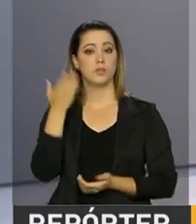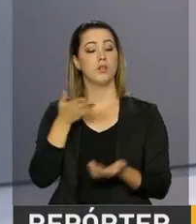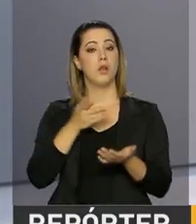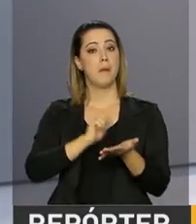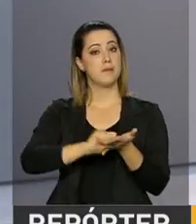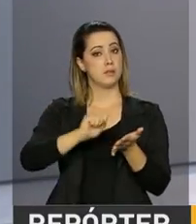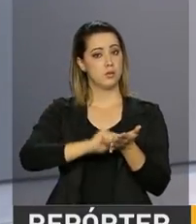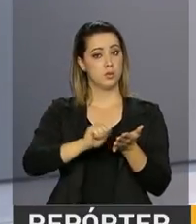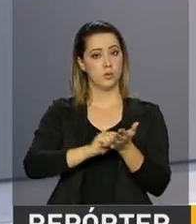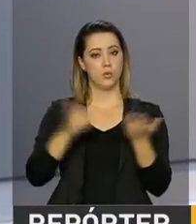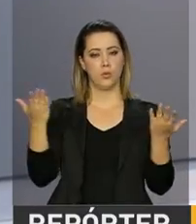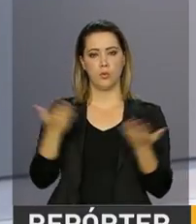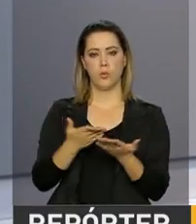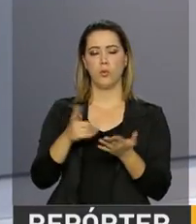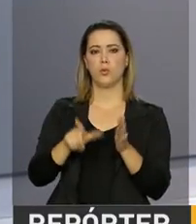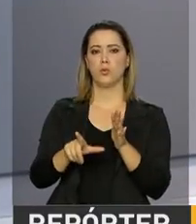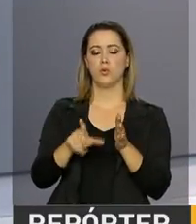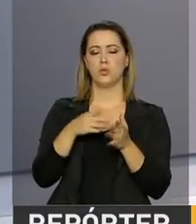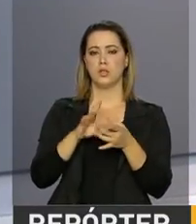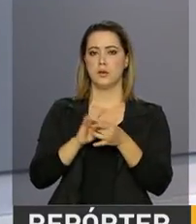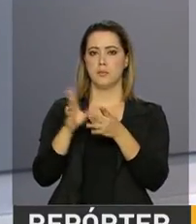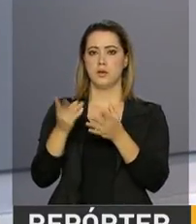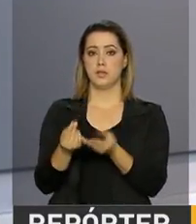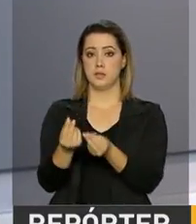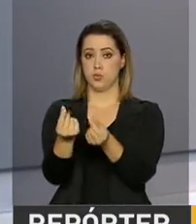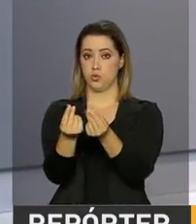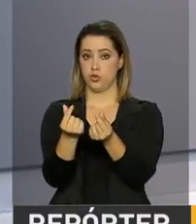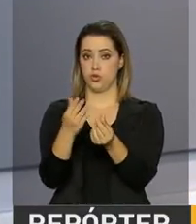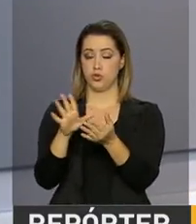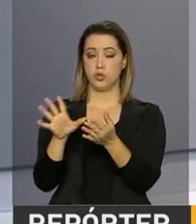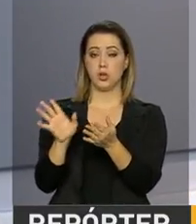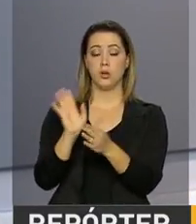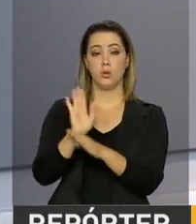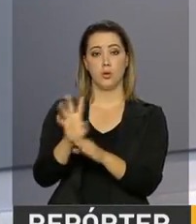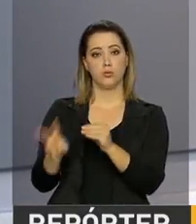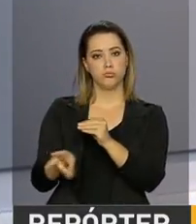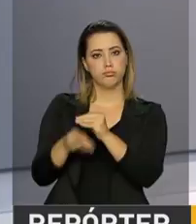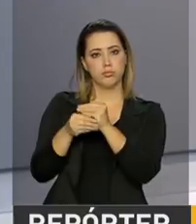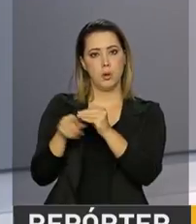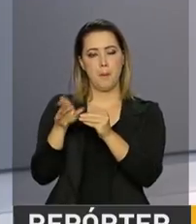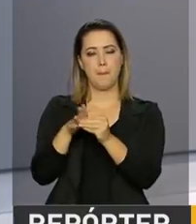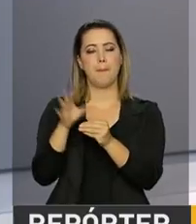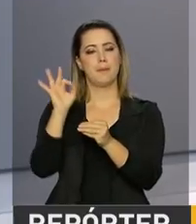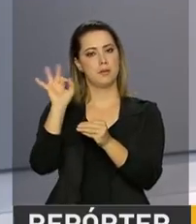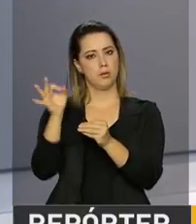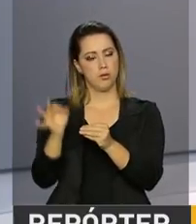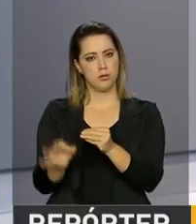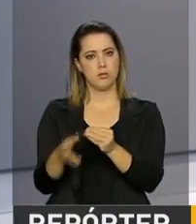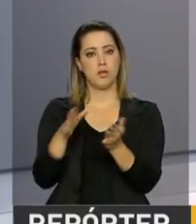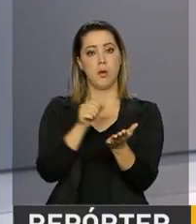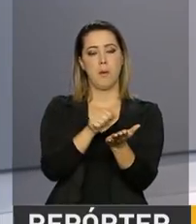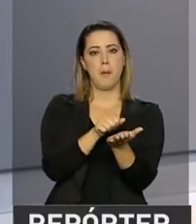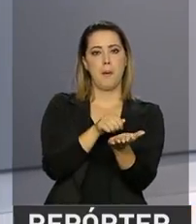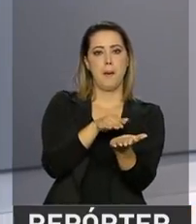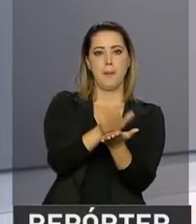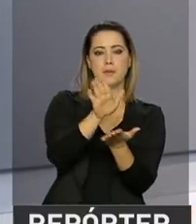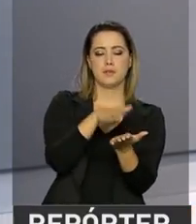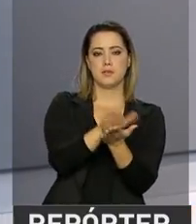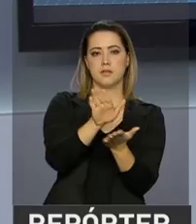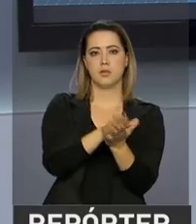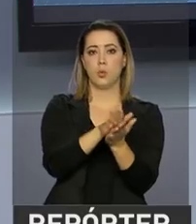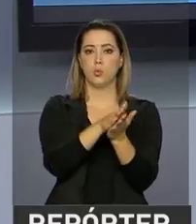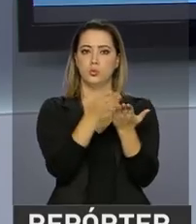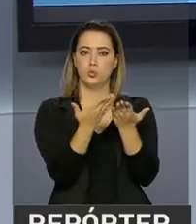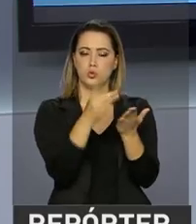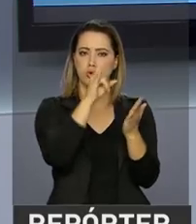Temer sancionou hoje a autorização de crédito suplementar para regularizar a emissão de passaportes. O repórter Paulo Lassalvo